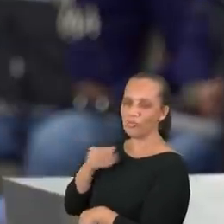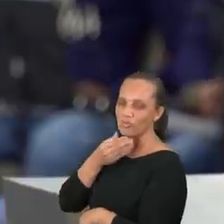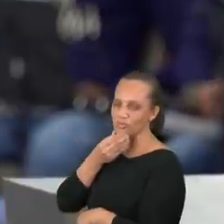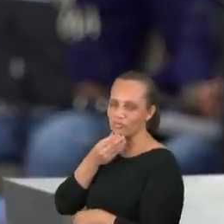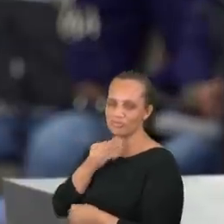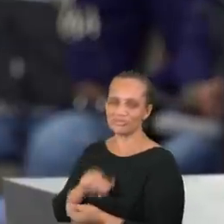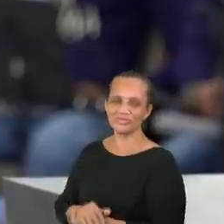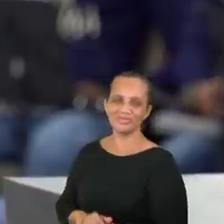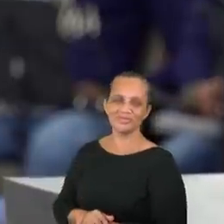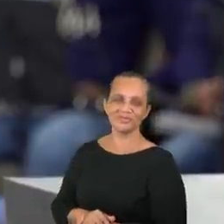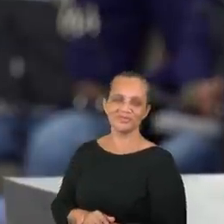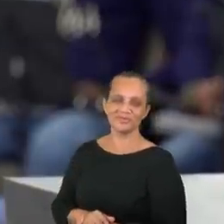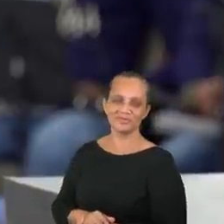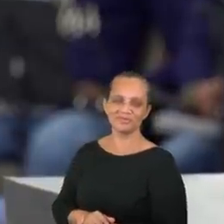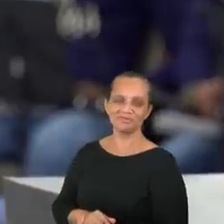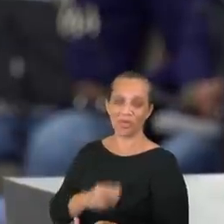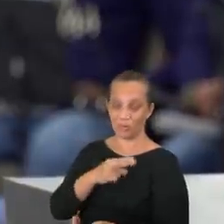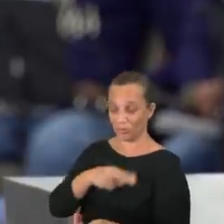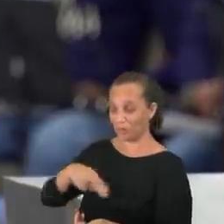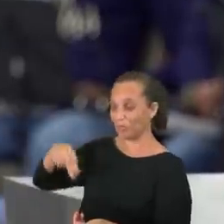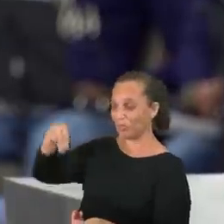Nicodemos,